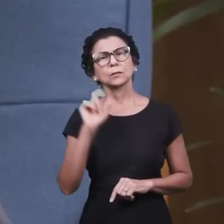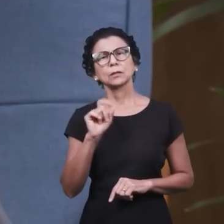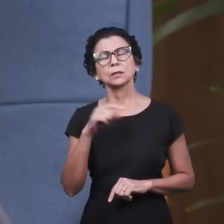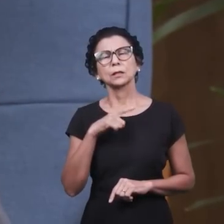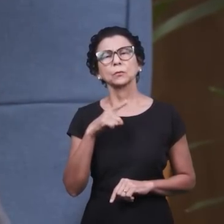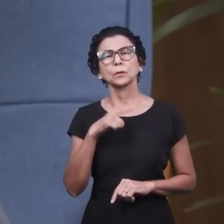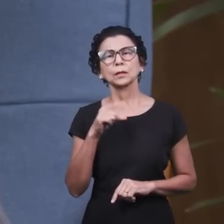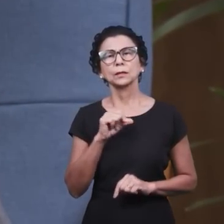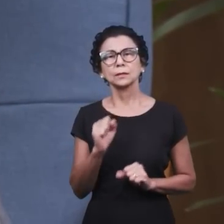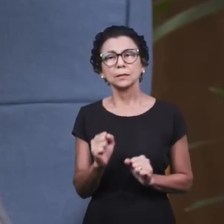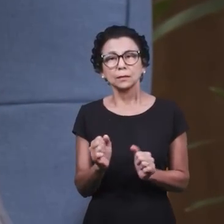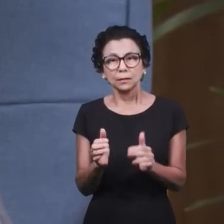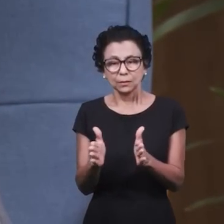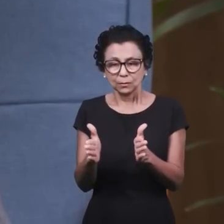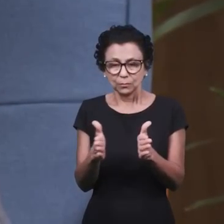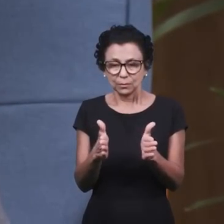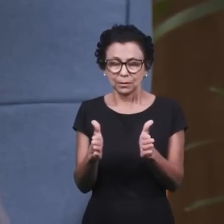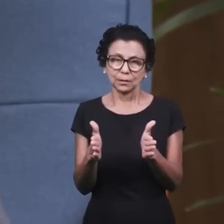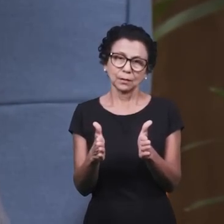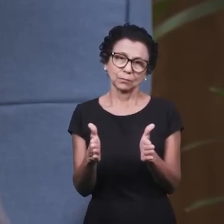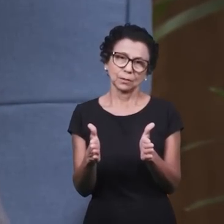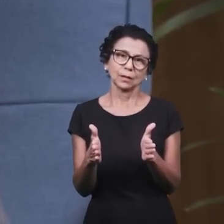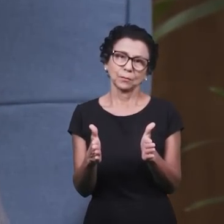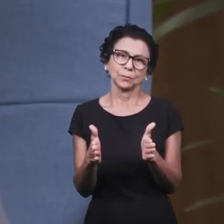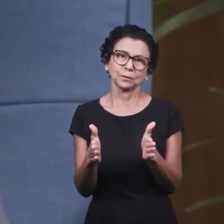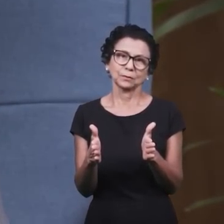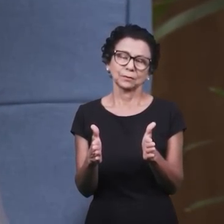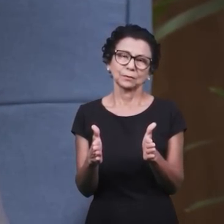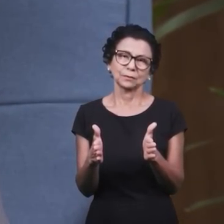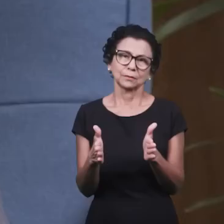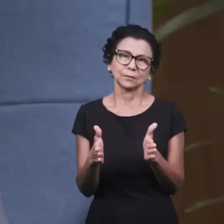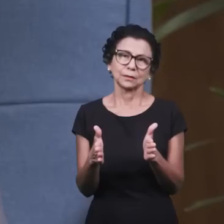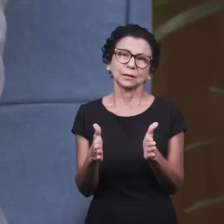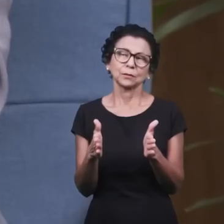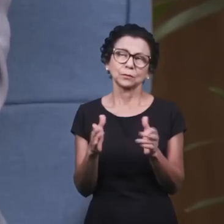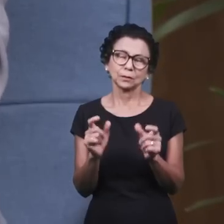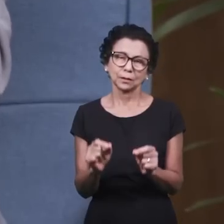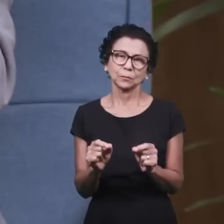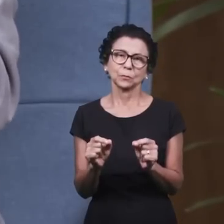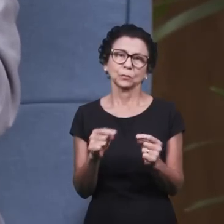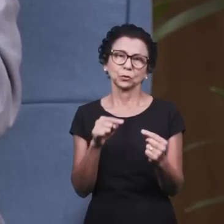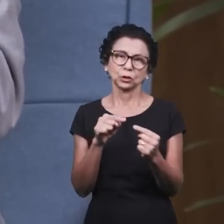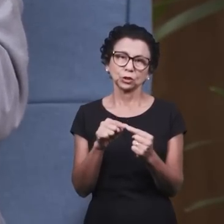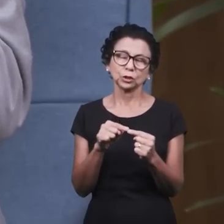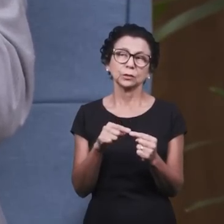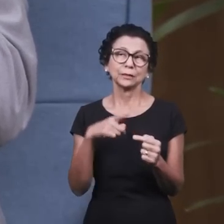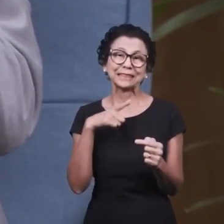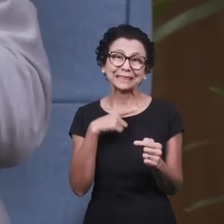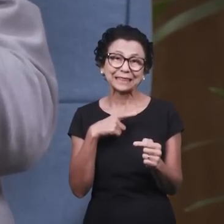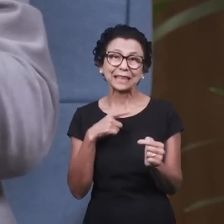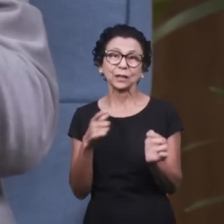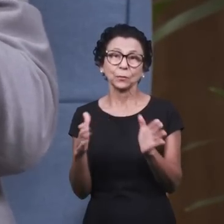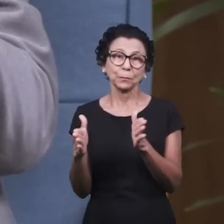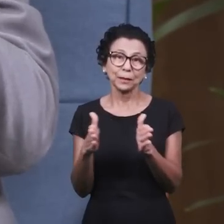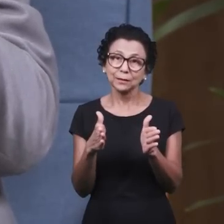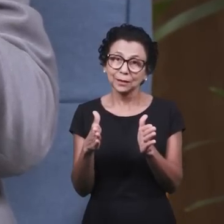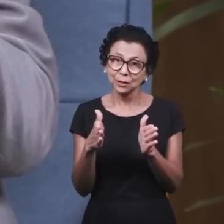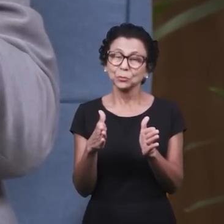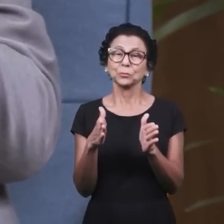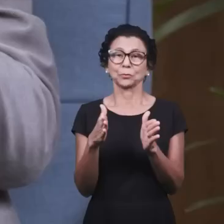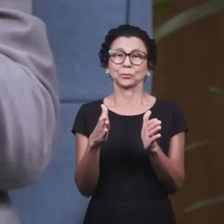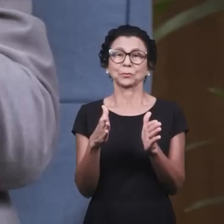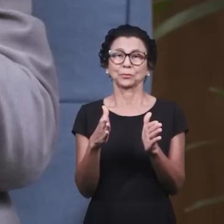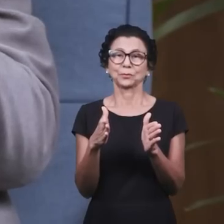abordaram de maneira muito clara, mas esse objetivo ele está associado a um momento, a um tempo, E esse tempo ele